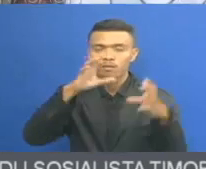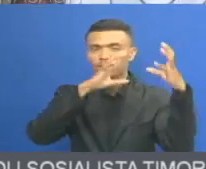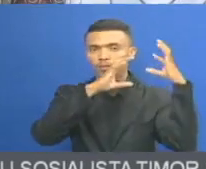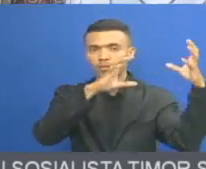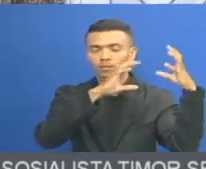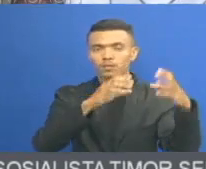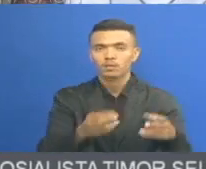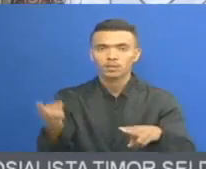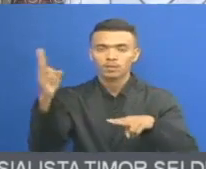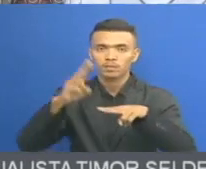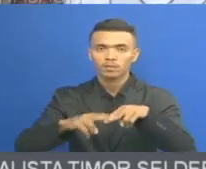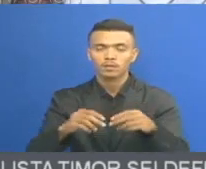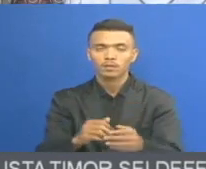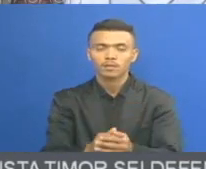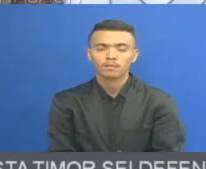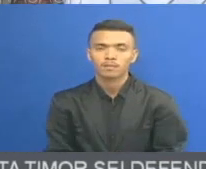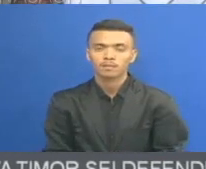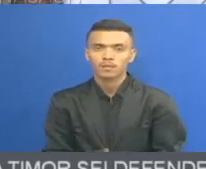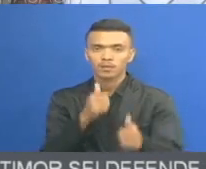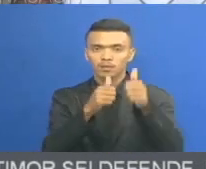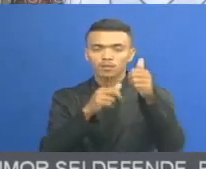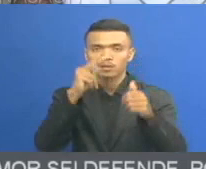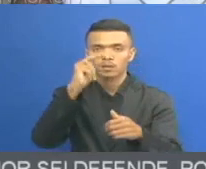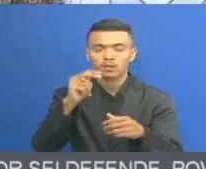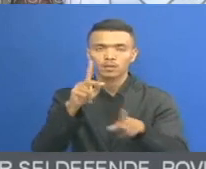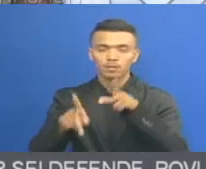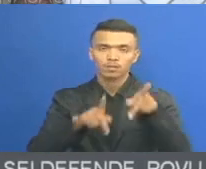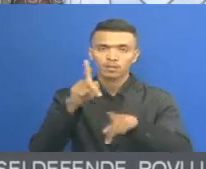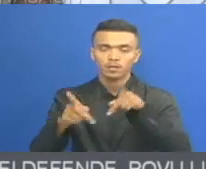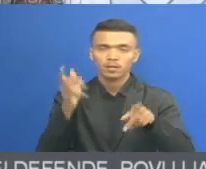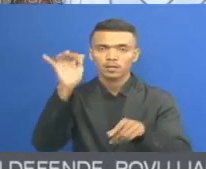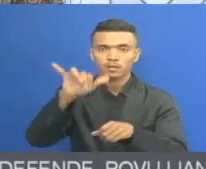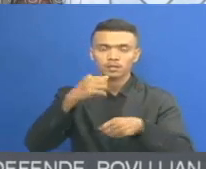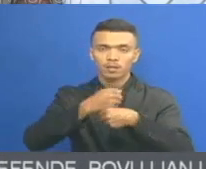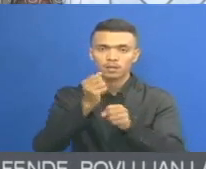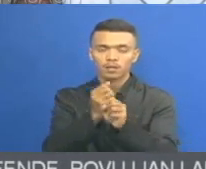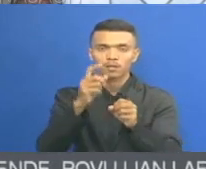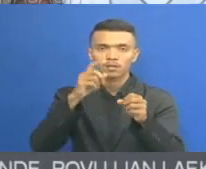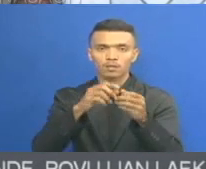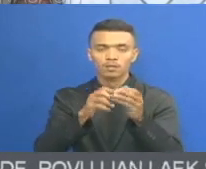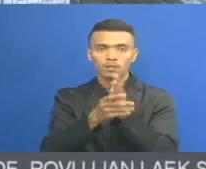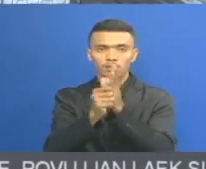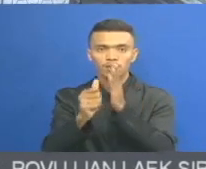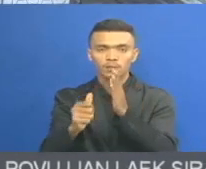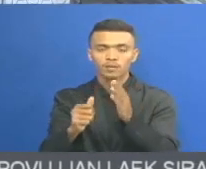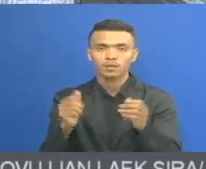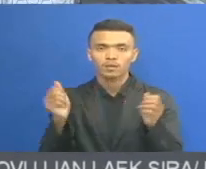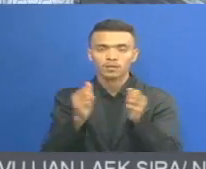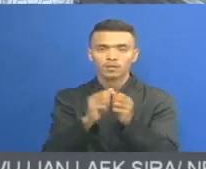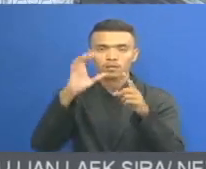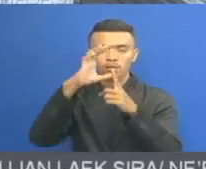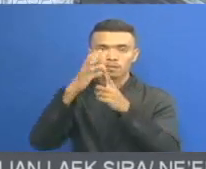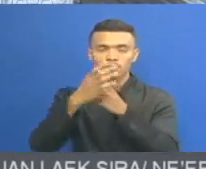sai quantidade de produção. Turnia, durante a comunidade Sira produz minanu no caminho, ou forma tradicional de